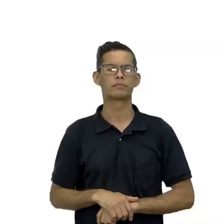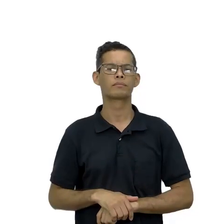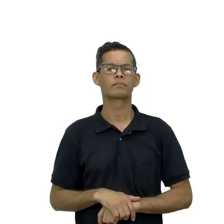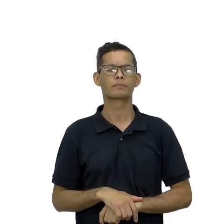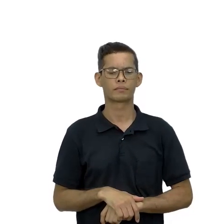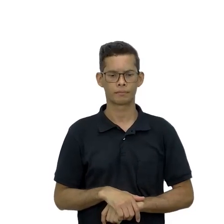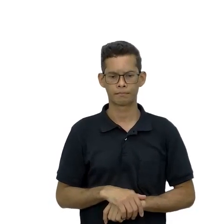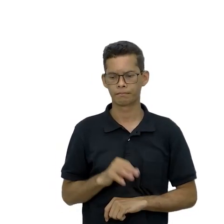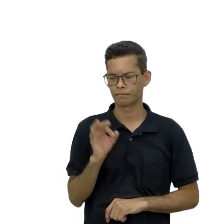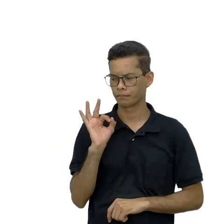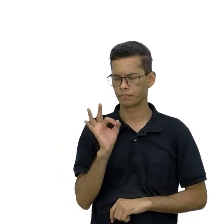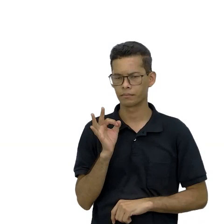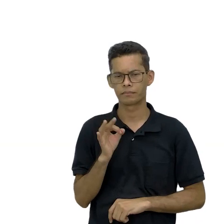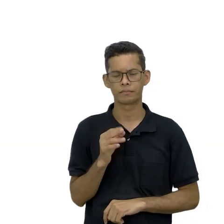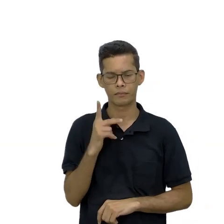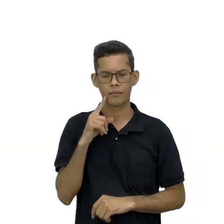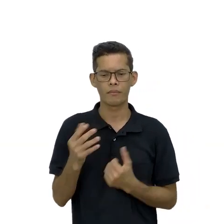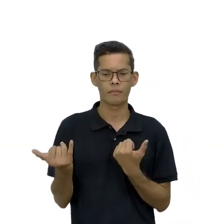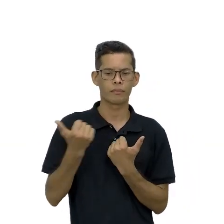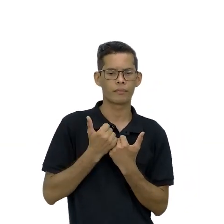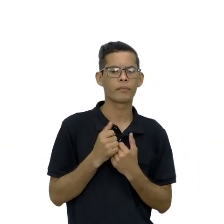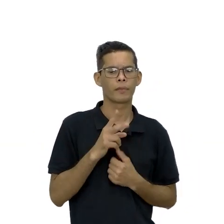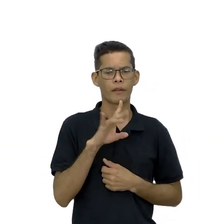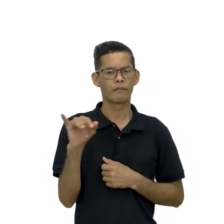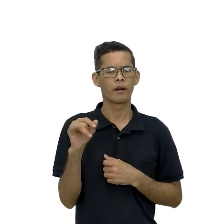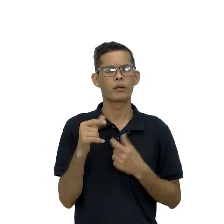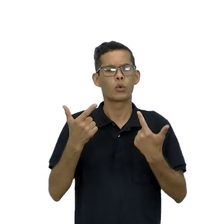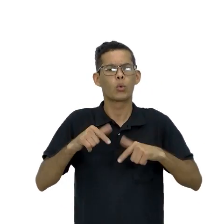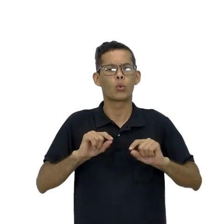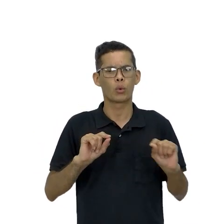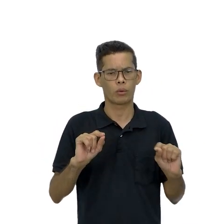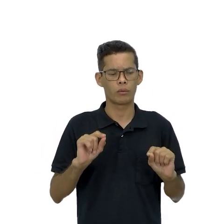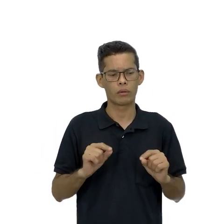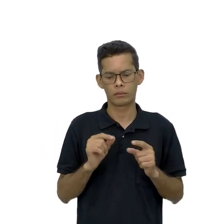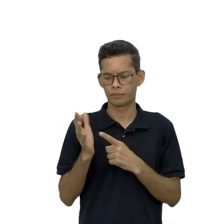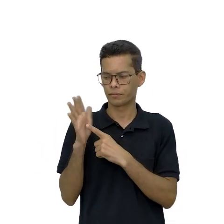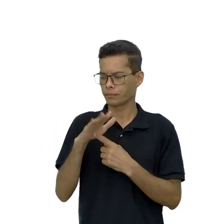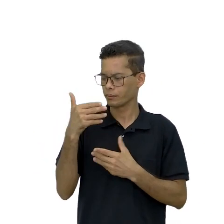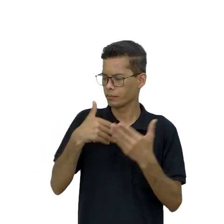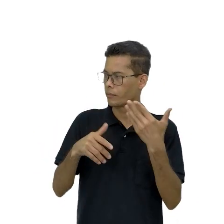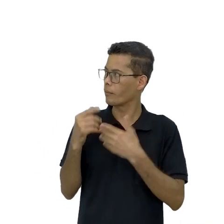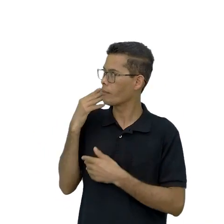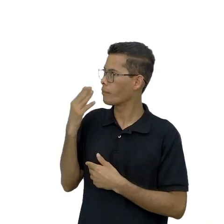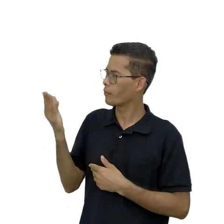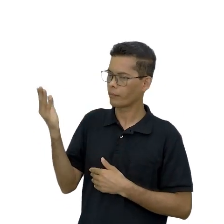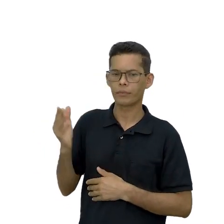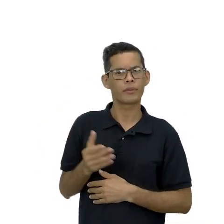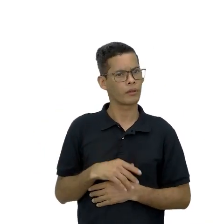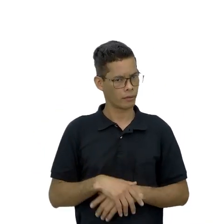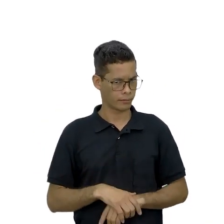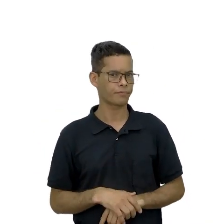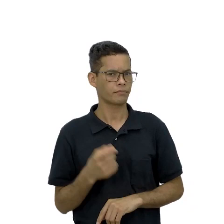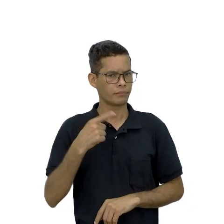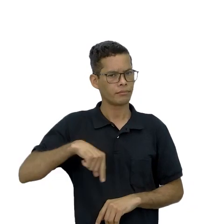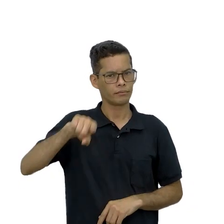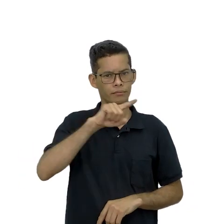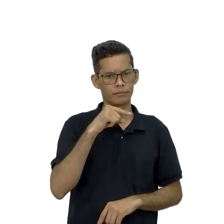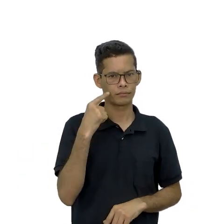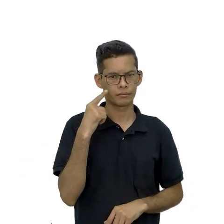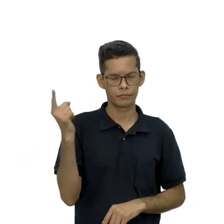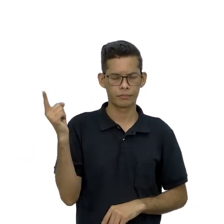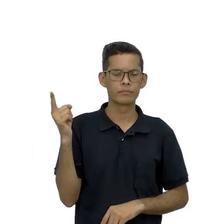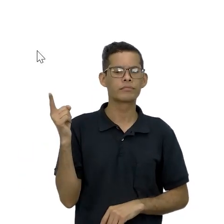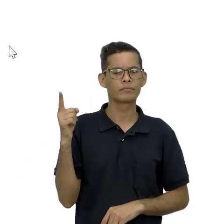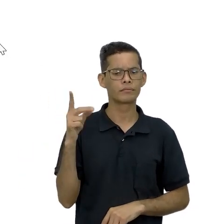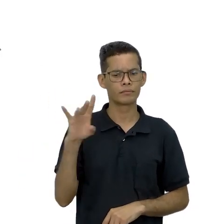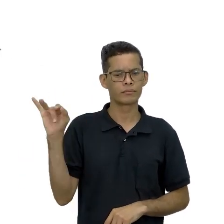lá. Bom, vou trazendo aqui a nossa apresentação de volta, Márcia, Vanuse e professores, né, para que a